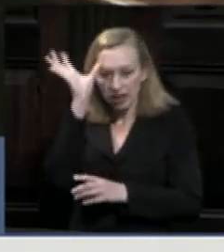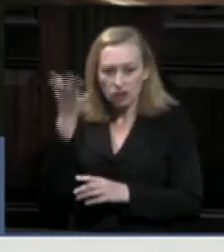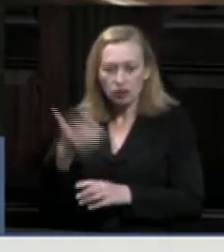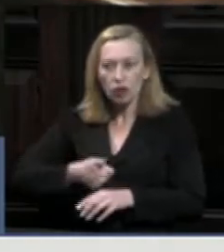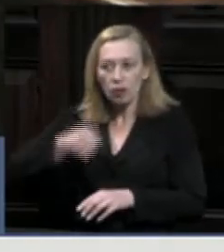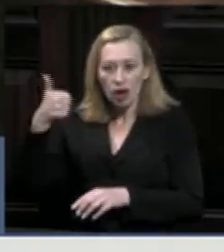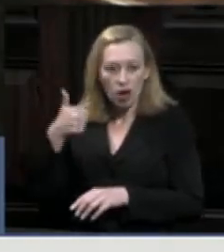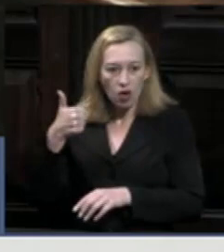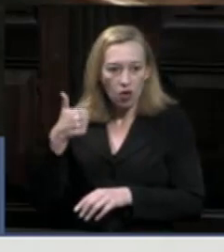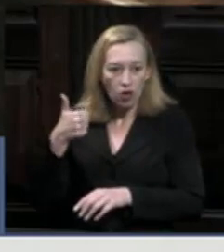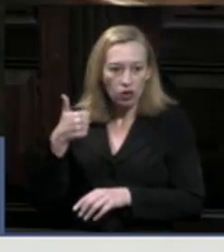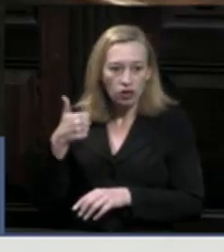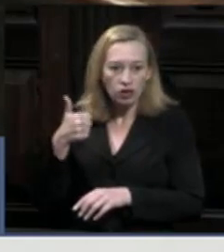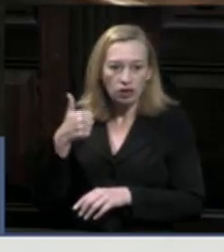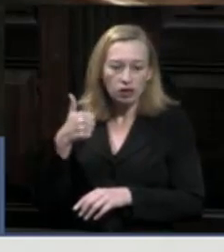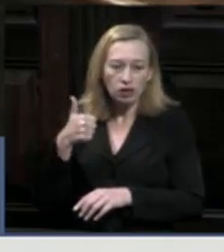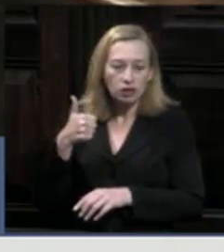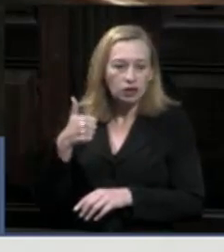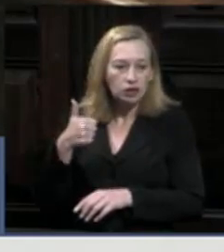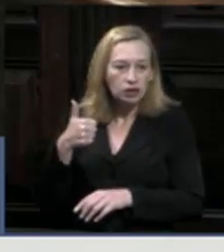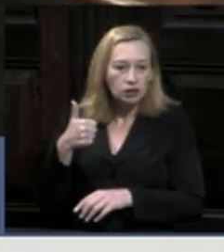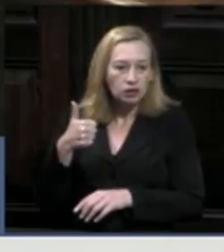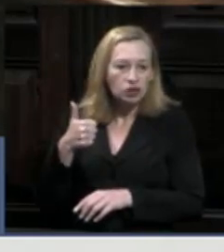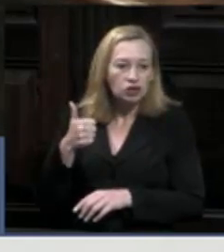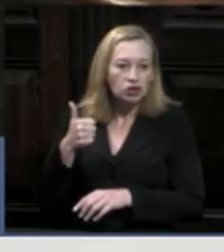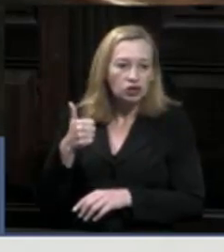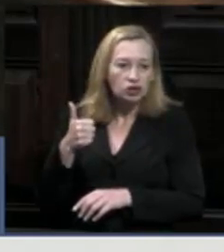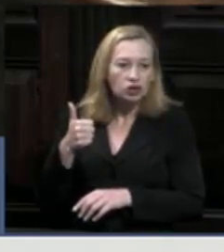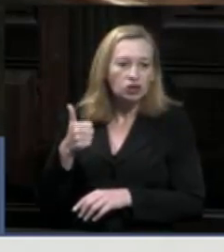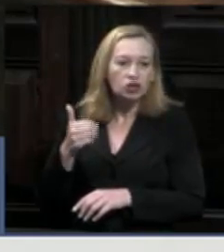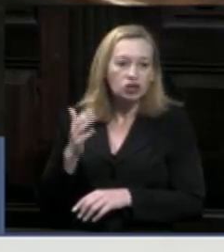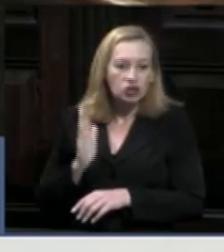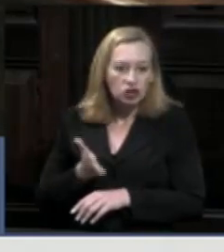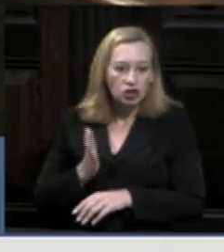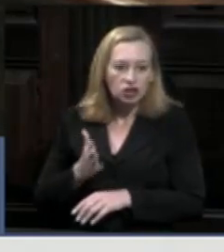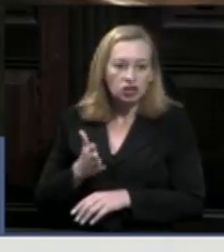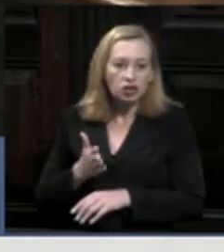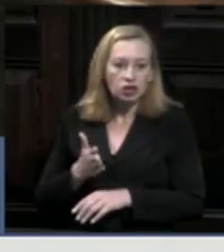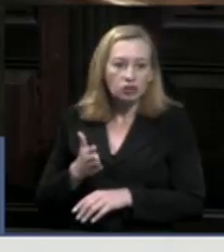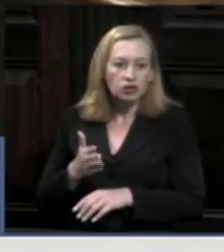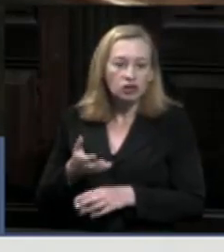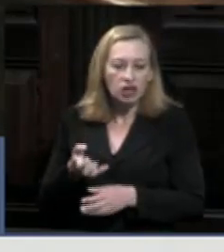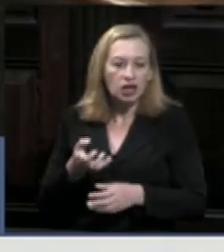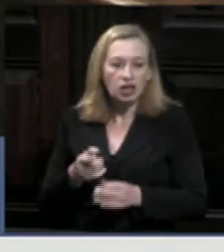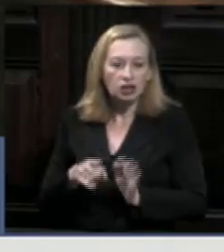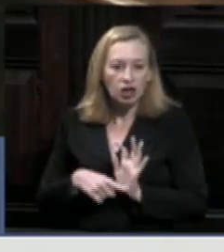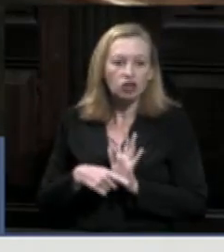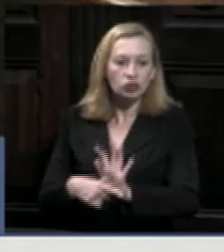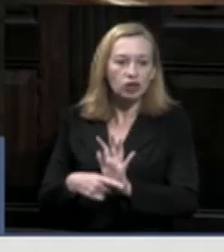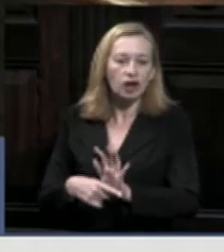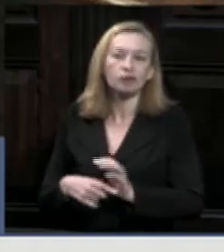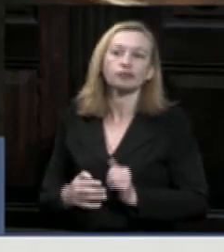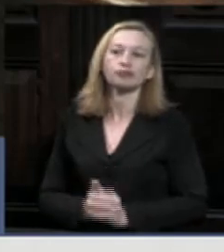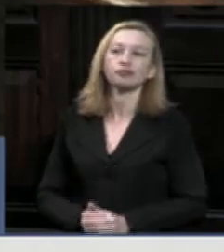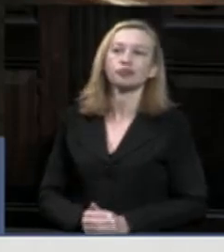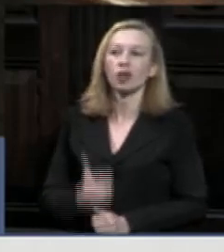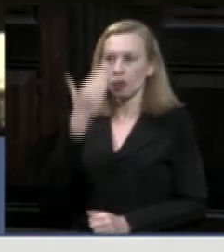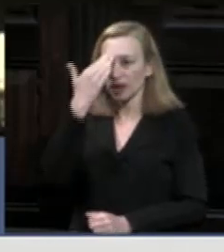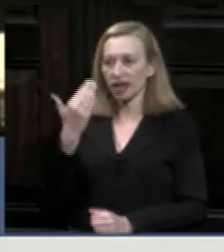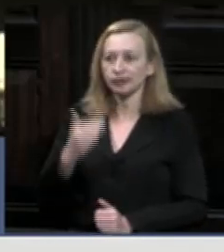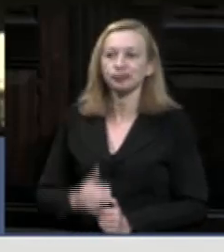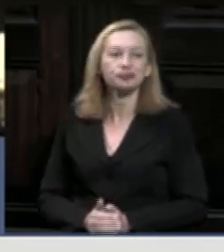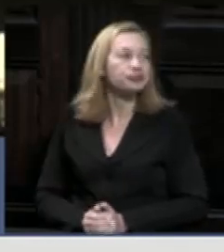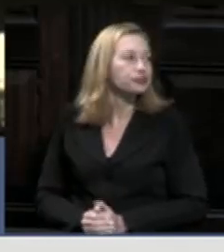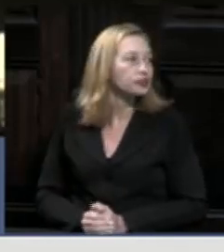de agricultura quanto à frente para a meta que eu presido já estão nessa expectativa de colocar à disposição na linha que você lê se apresentou obrigado